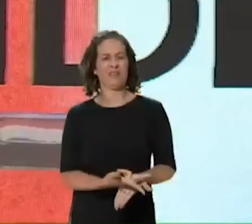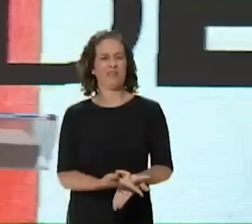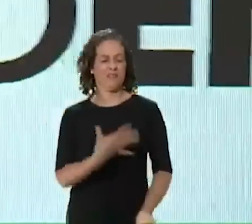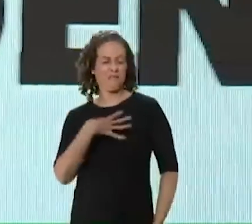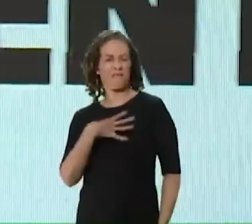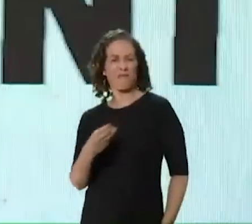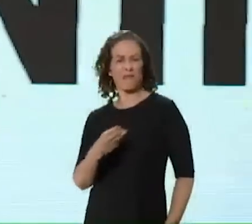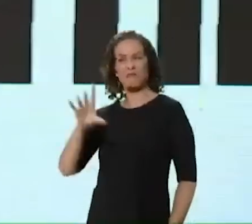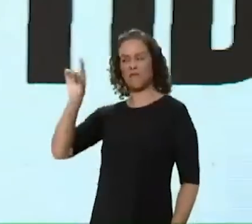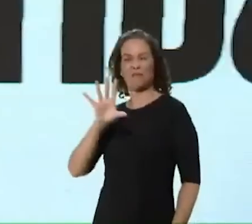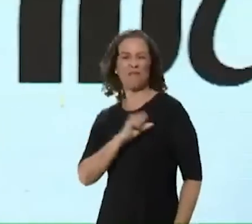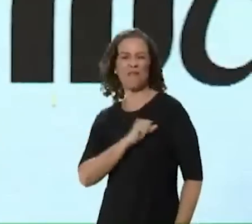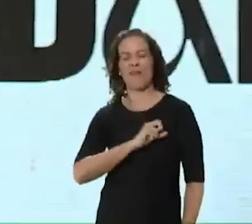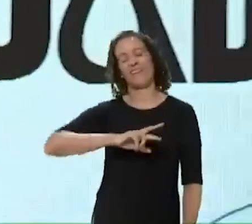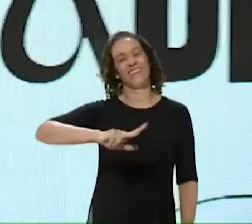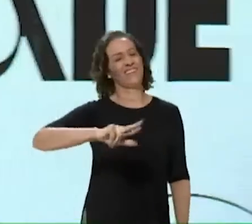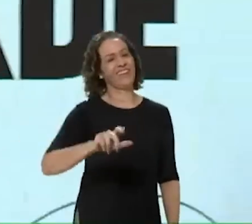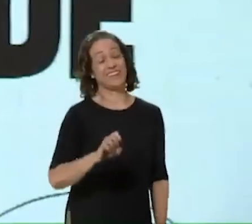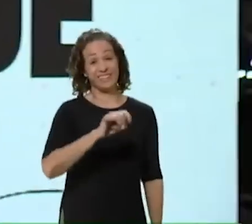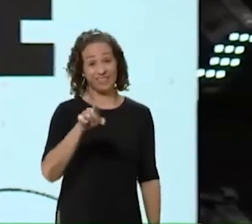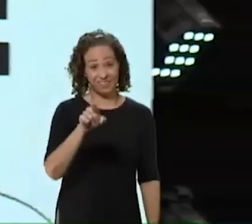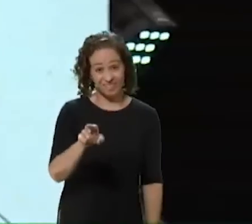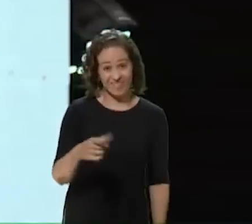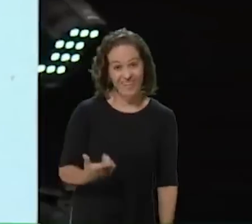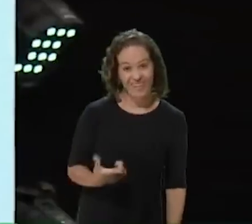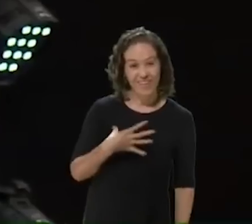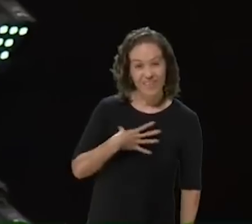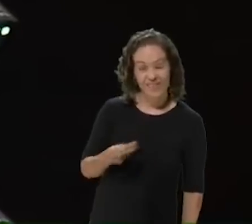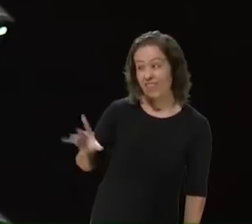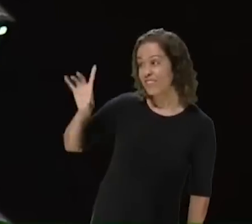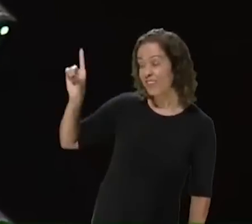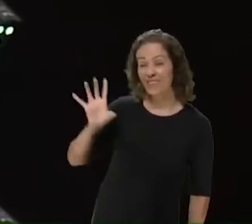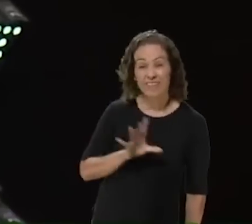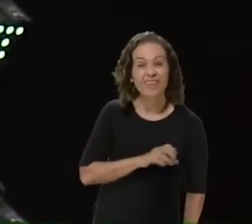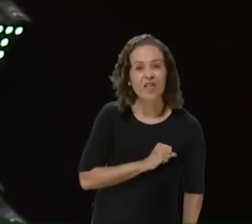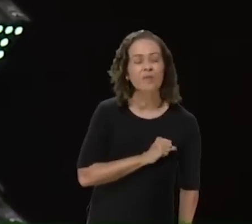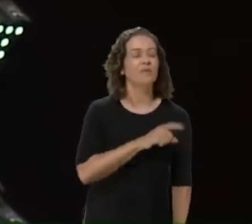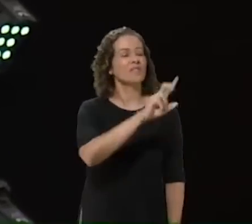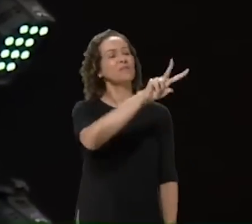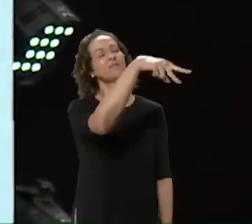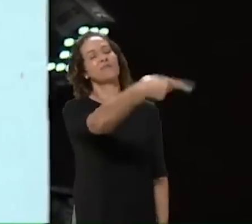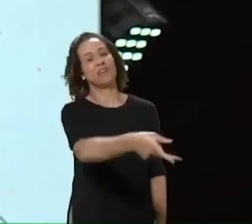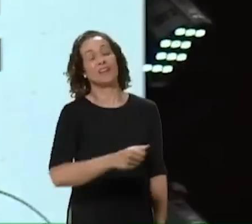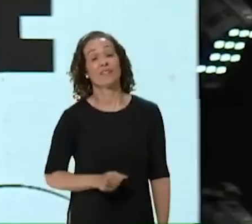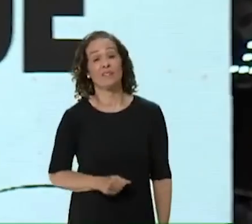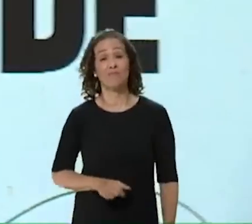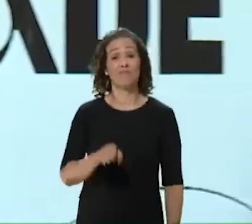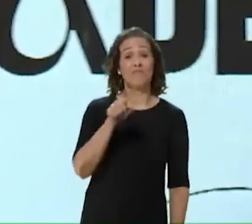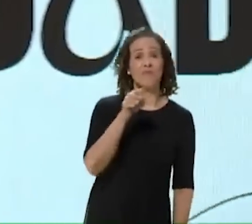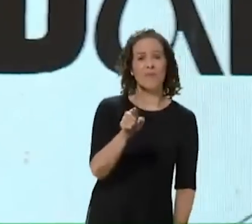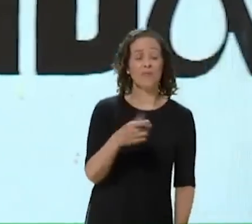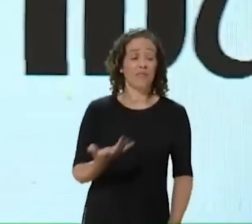não. Se você fosse filho amado, você voava. Você não está nem andando direito. Para te tirar de uma cama, precisa de um